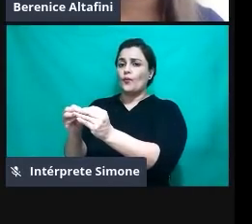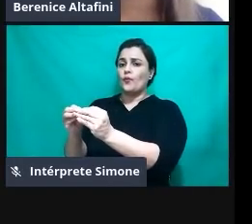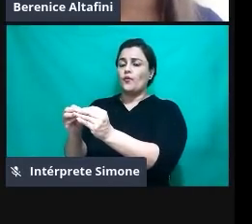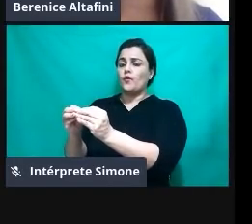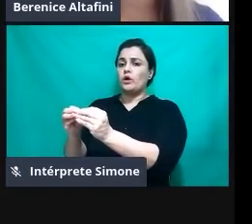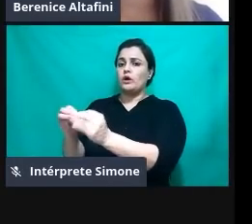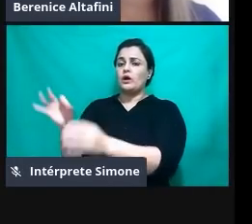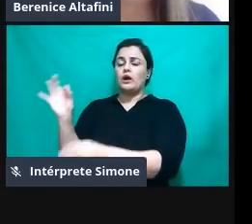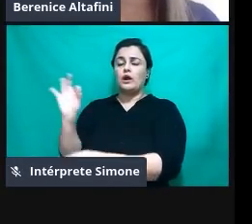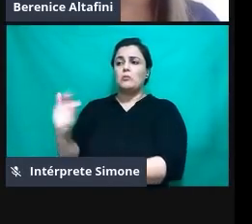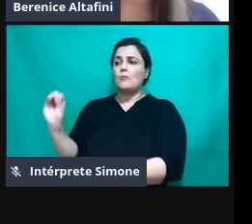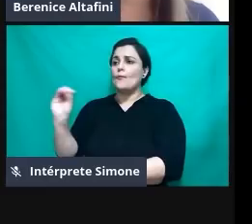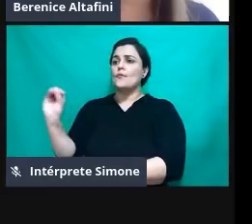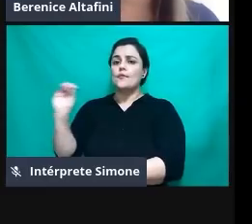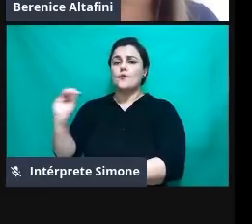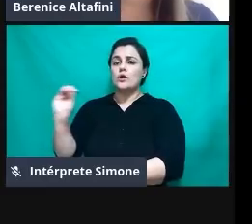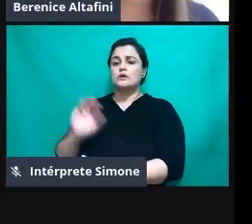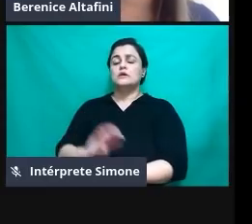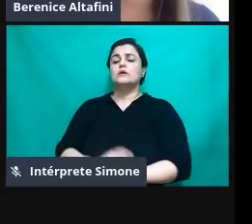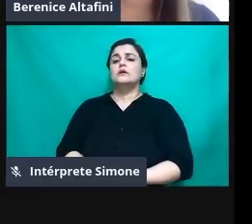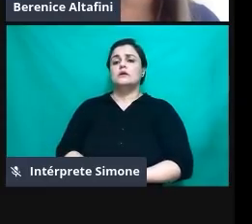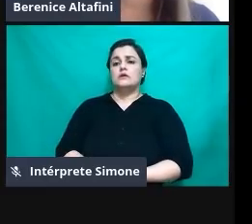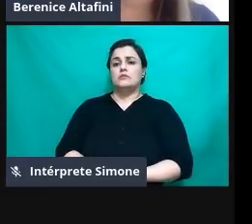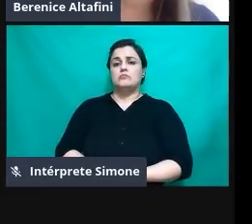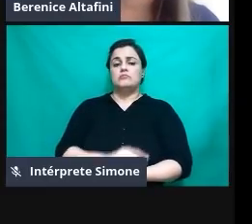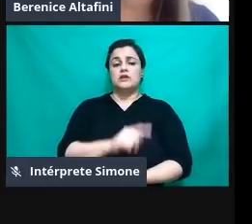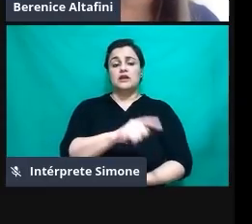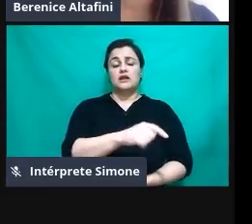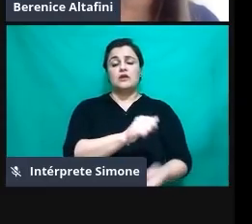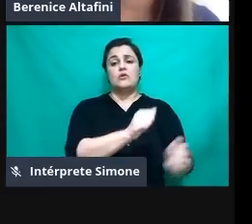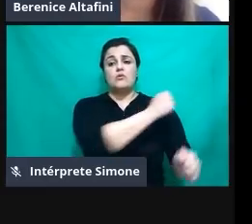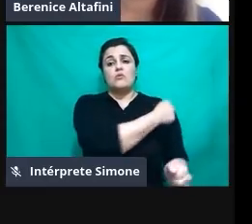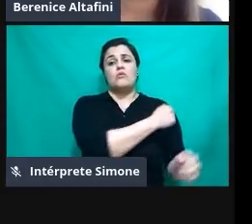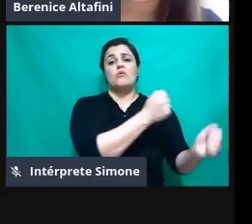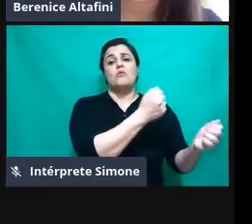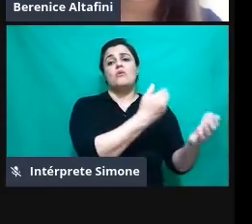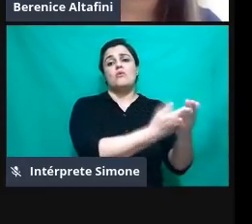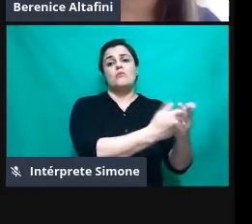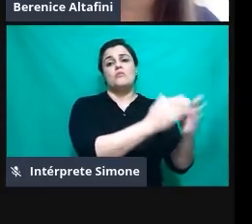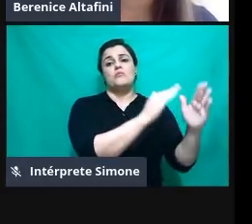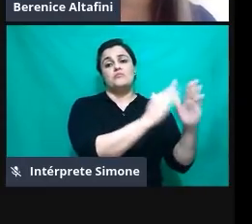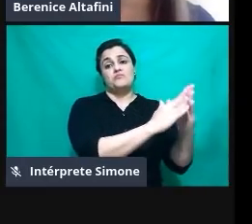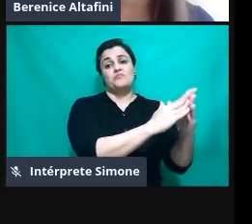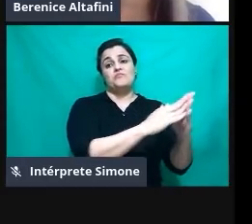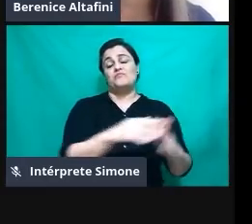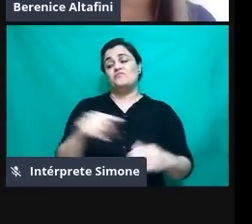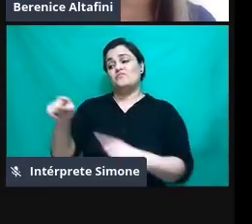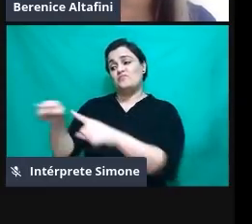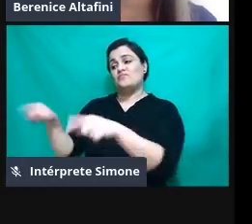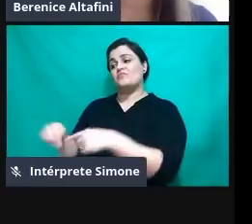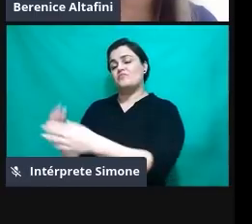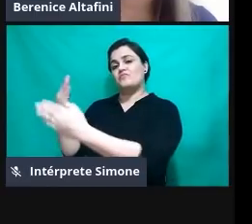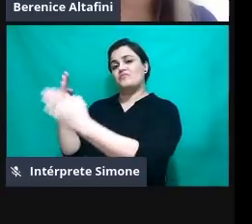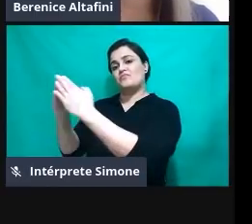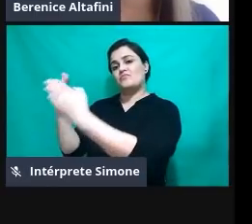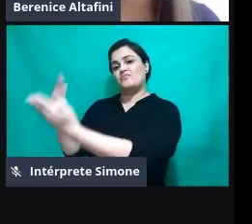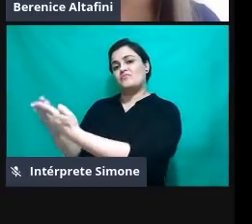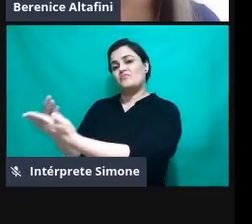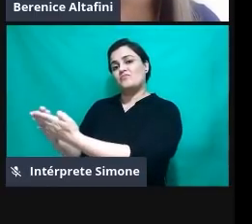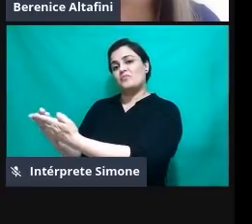para nós, enquanto professores, é muito difícil vermos a sala da maneira que está, a sala